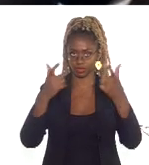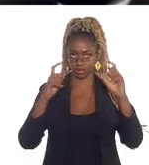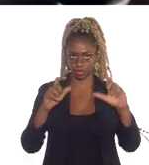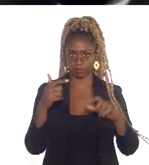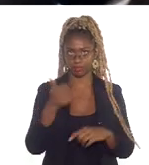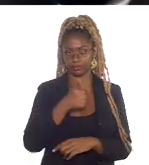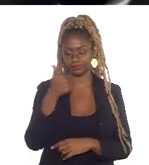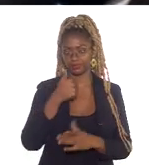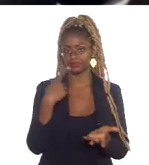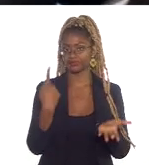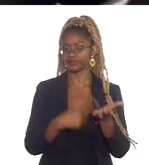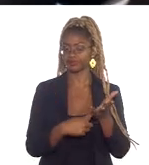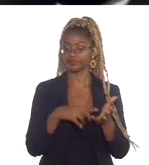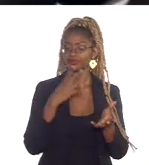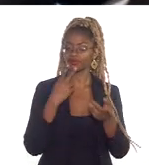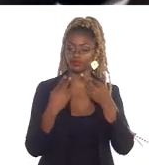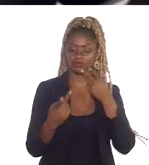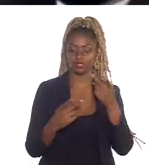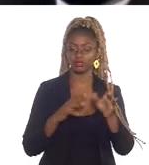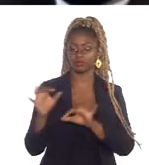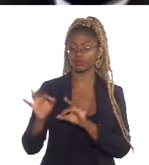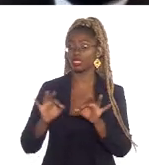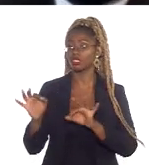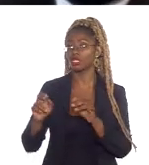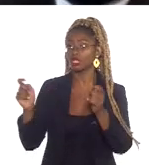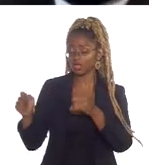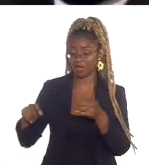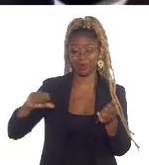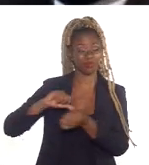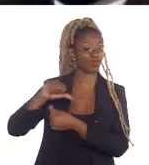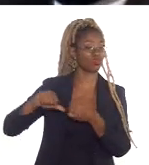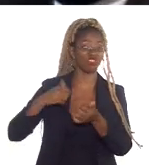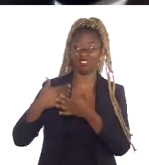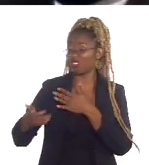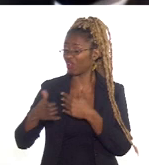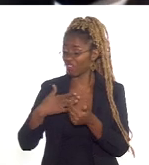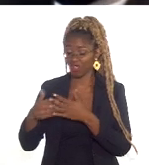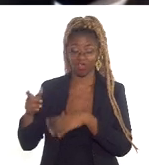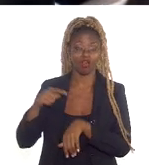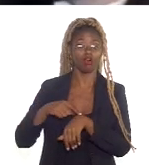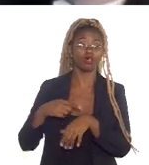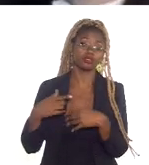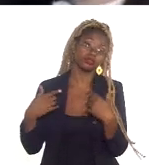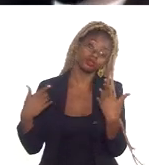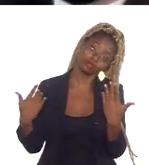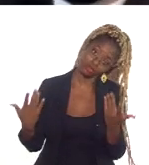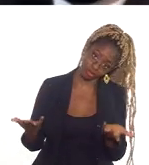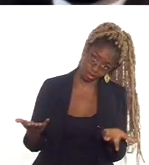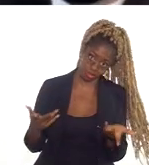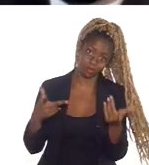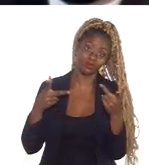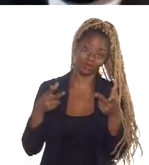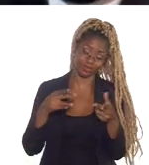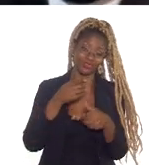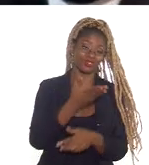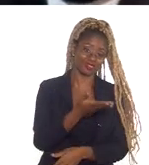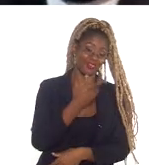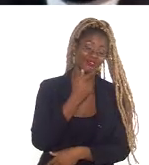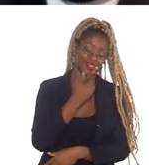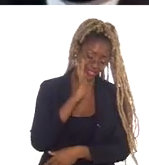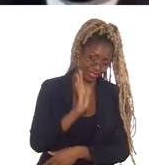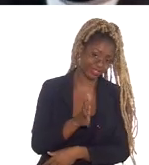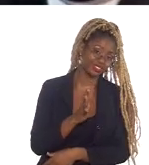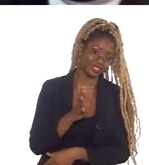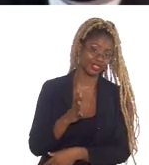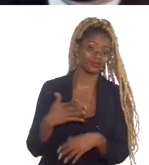o planejamento das atividades pode ser revisto a qualquer tempo. Então, conforme Vossa Excelência já falou,